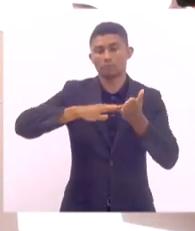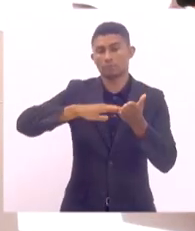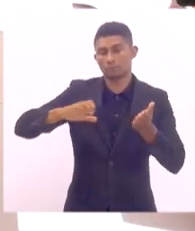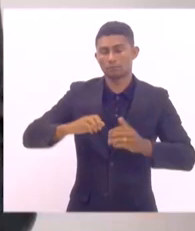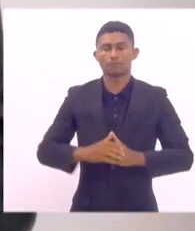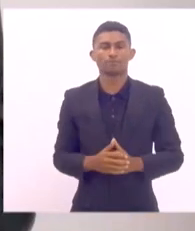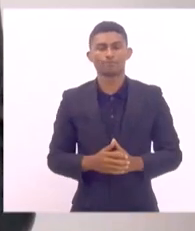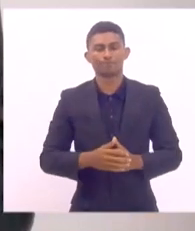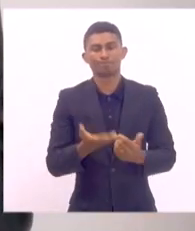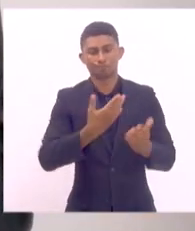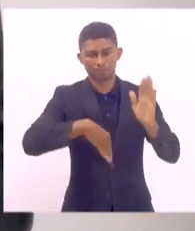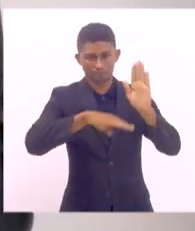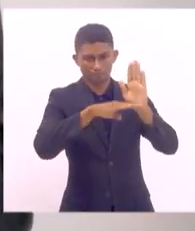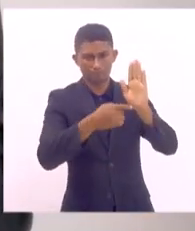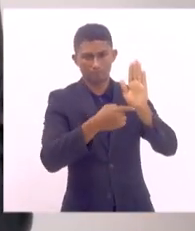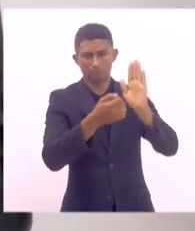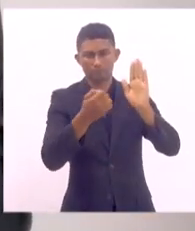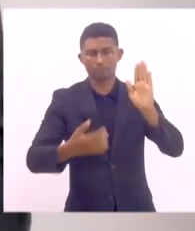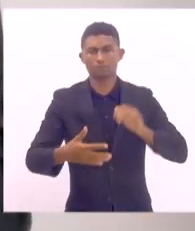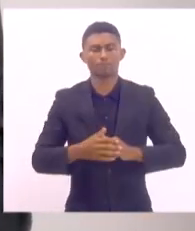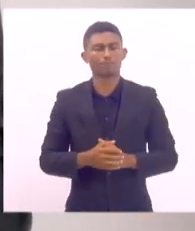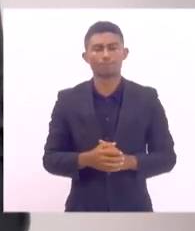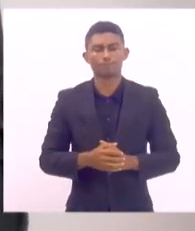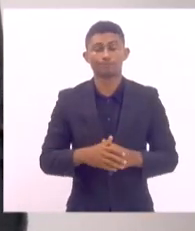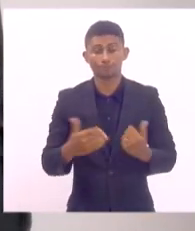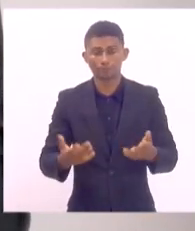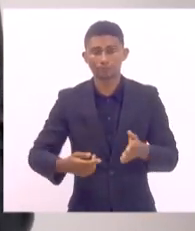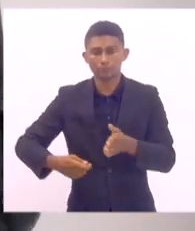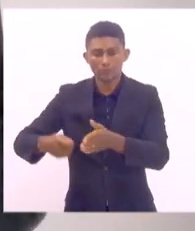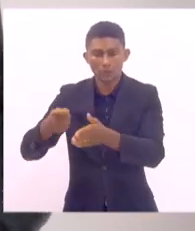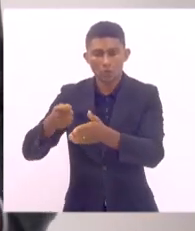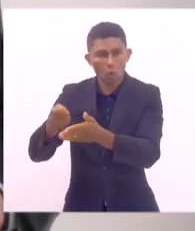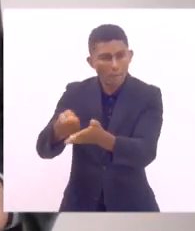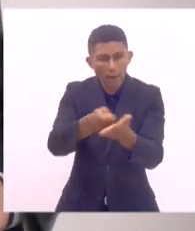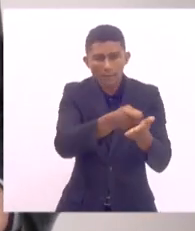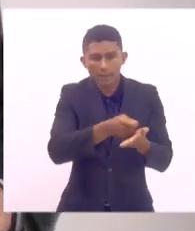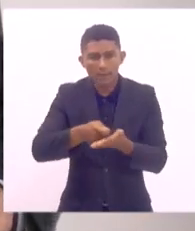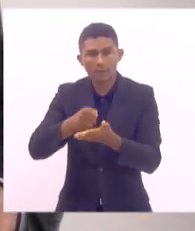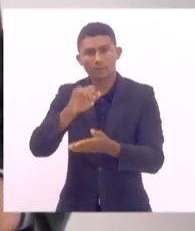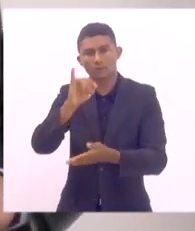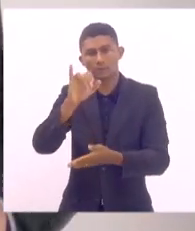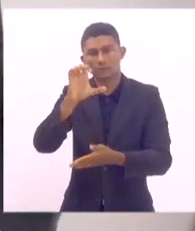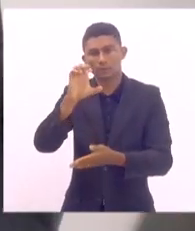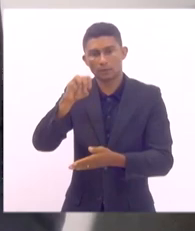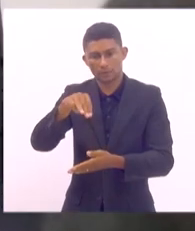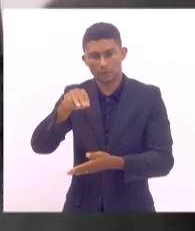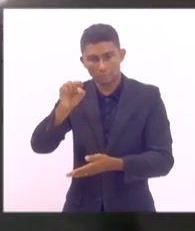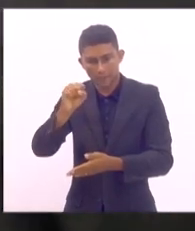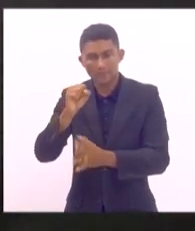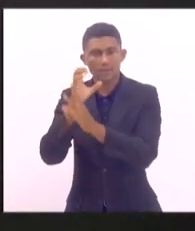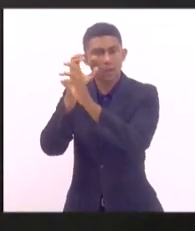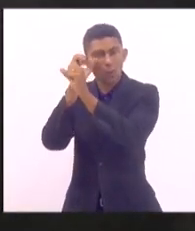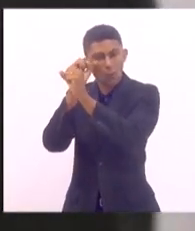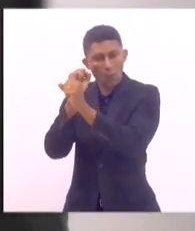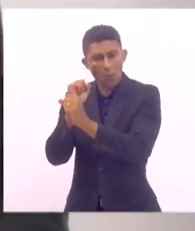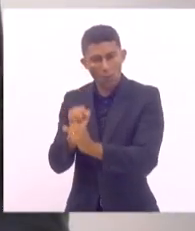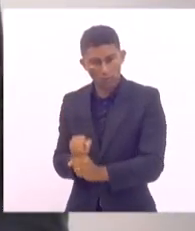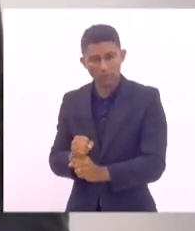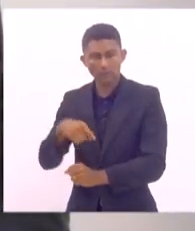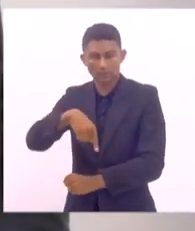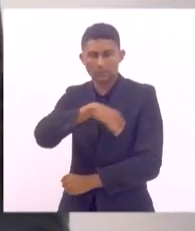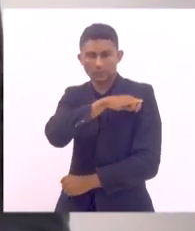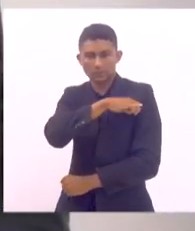Determina a providência dos atos necessários à concessão de isenção de cobrança de ICMS nas contas de energia nas unidades públicas de saúde do Estado do Rio de Janeiro.